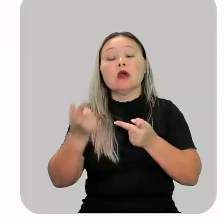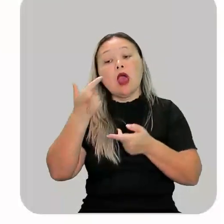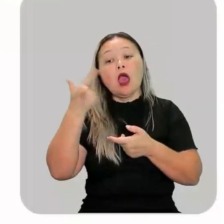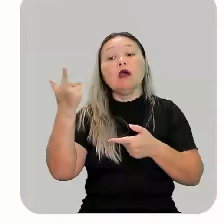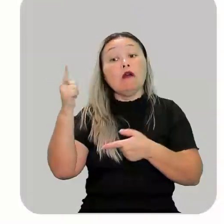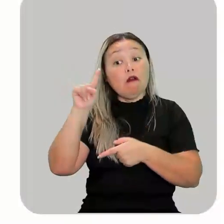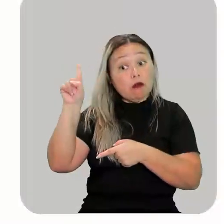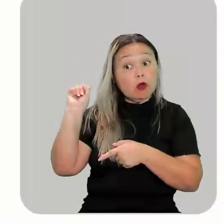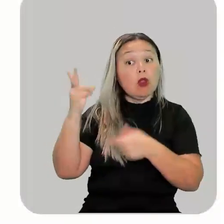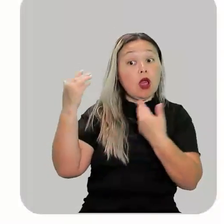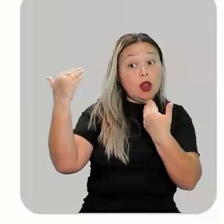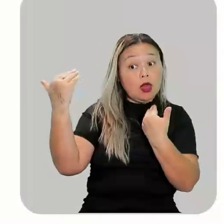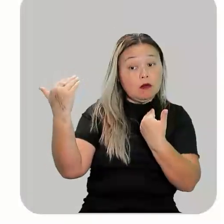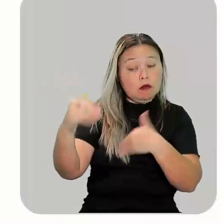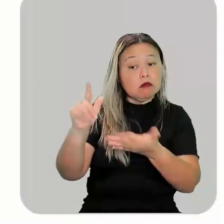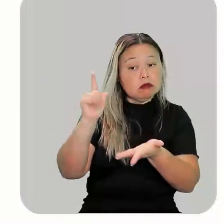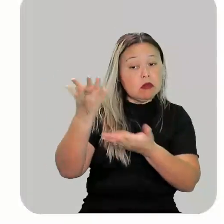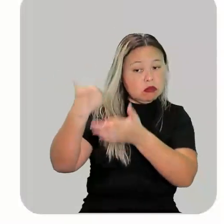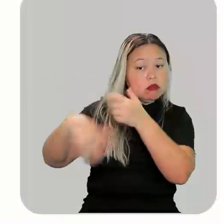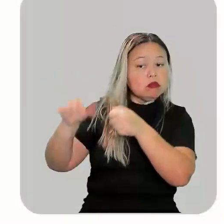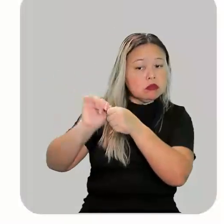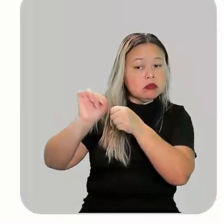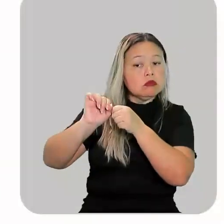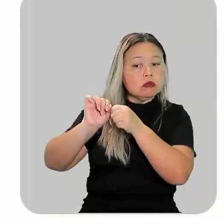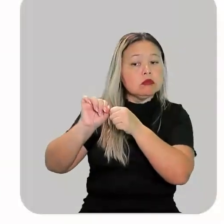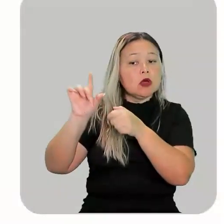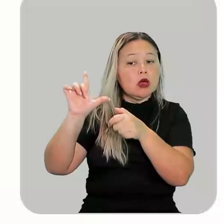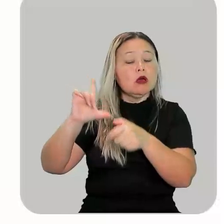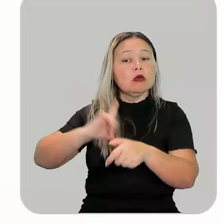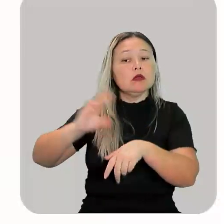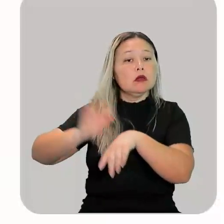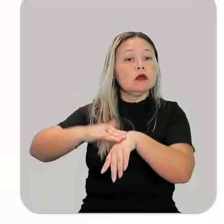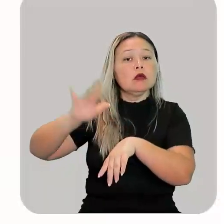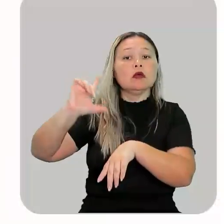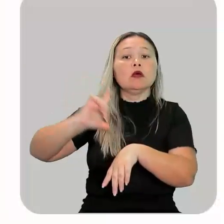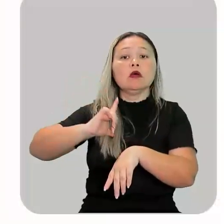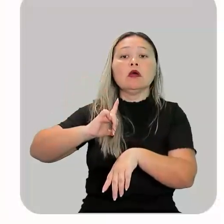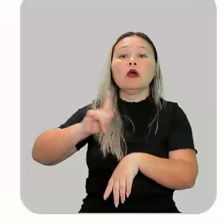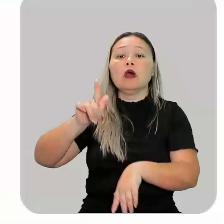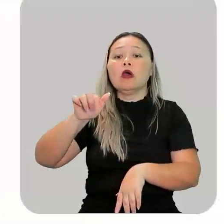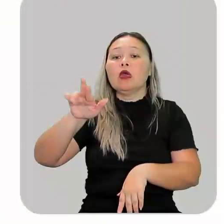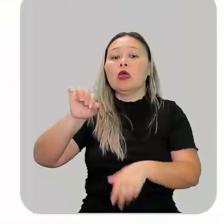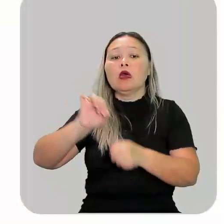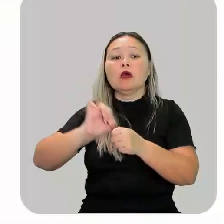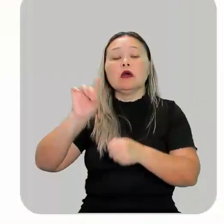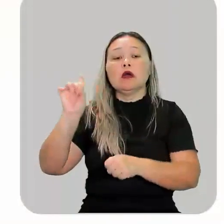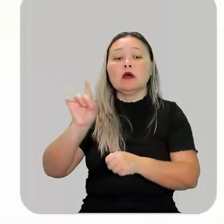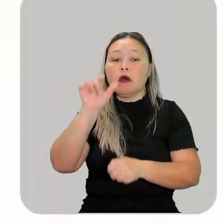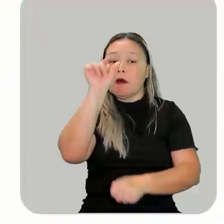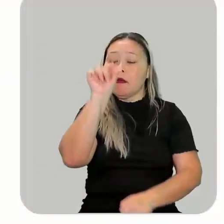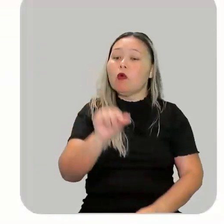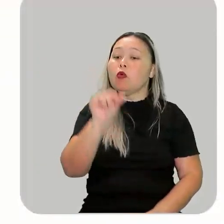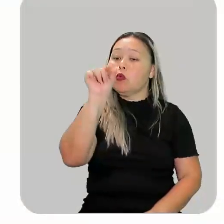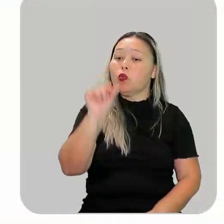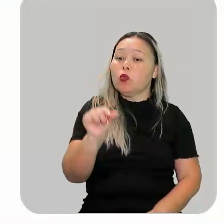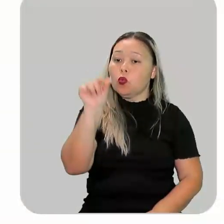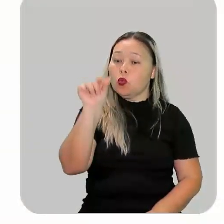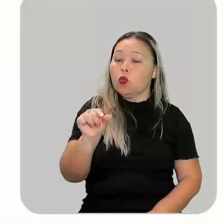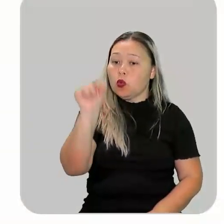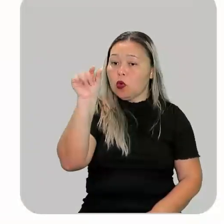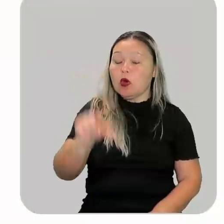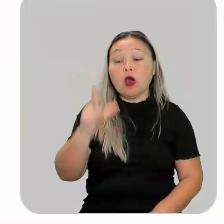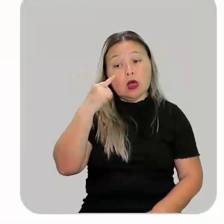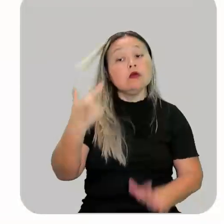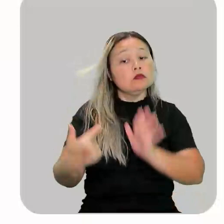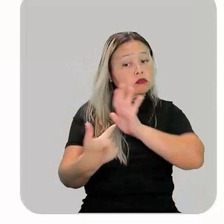prova esse gráfico aí. E aí temos mais gráficos também? Temos. Aí a gente tem também mais um pouquinho aquele barra ou colunas que a gente viu